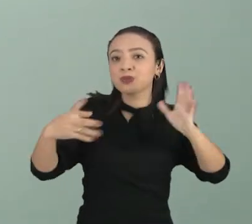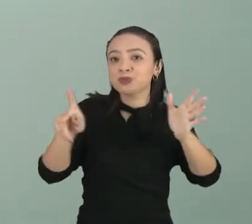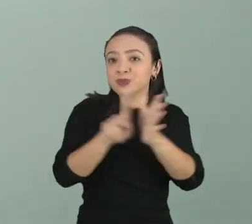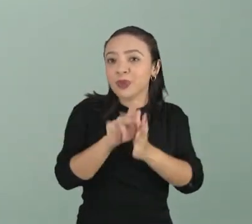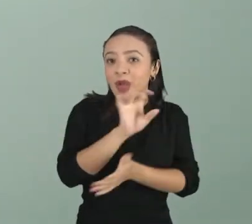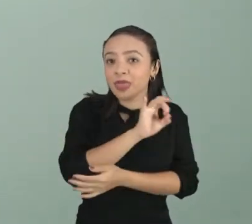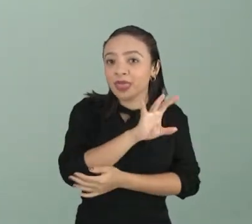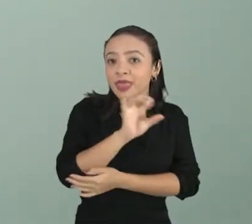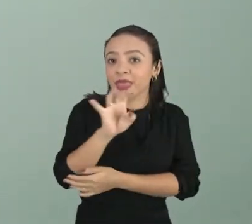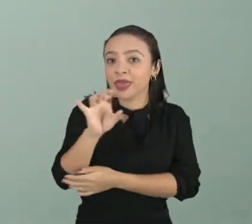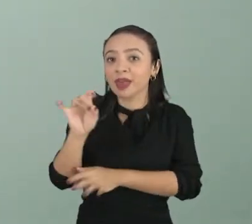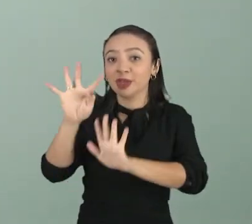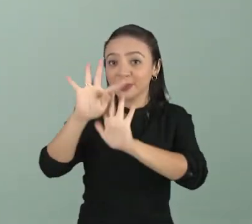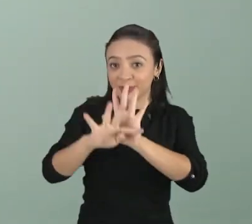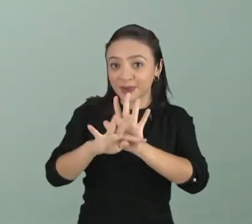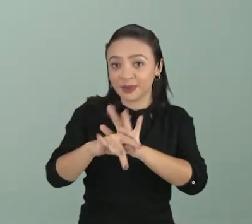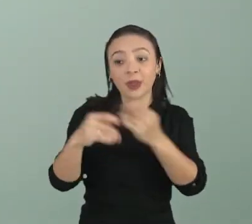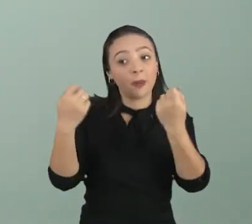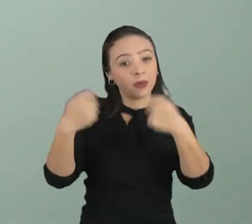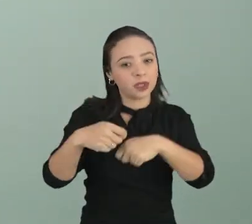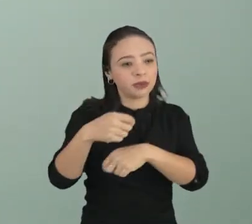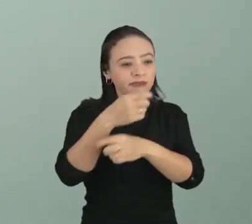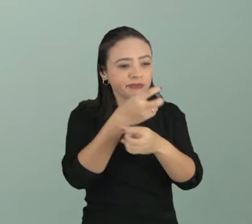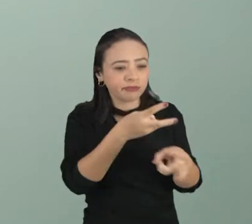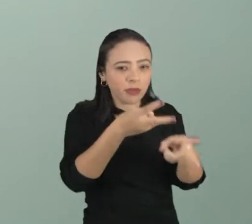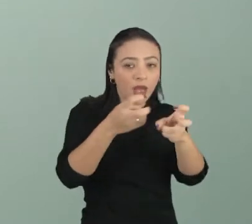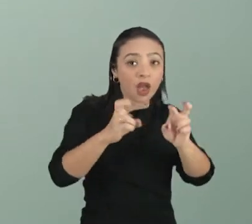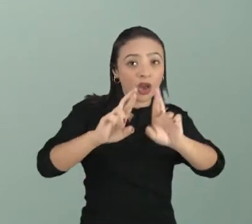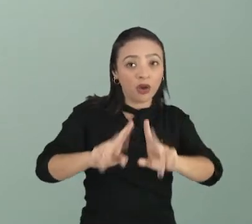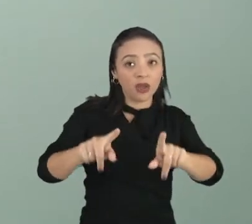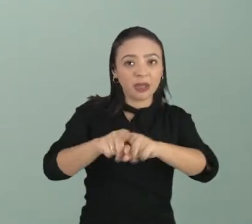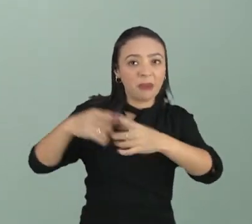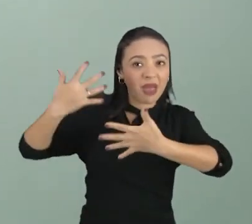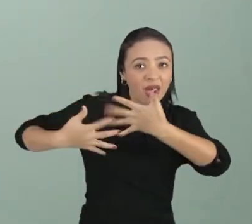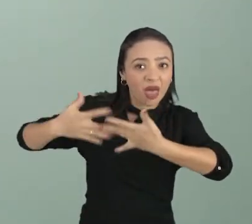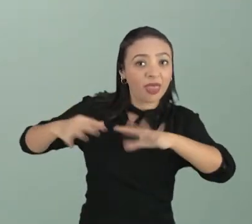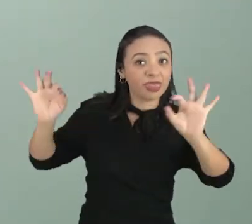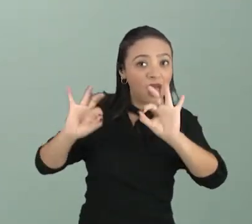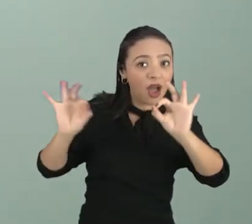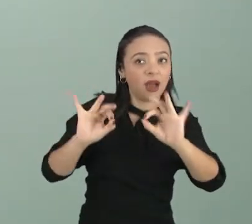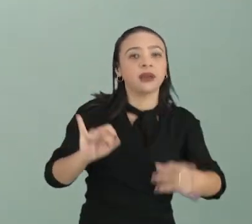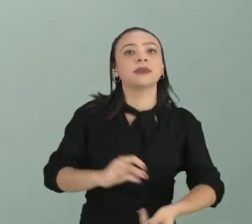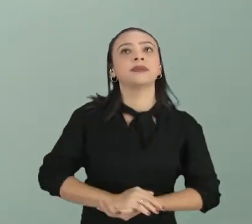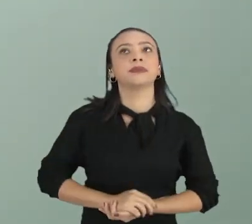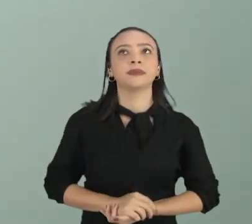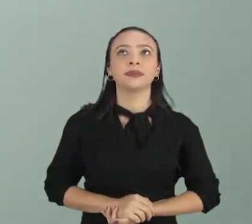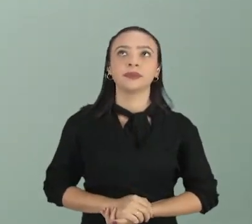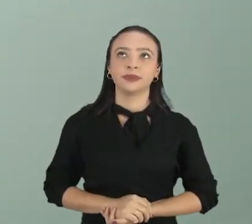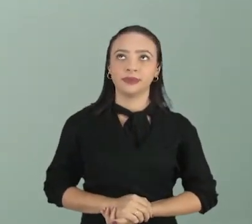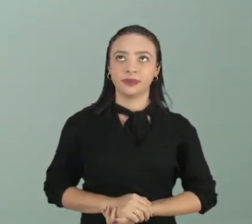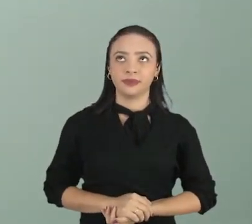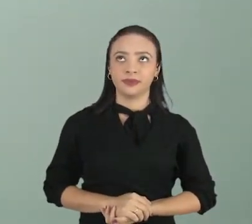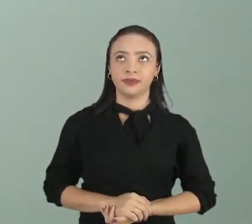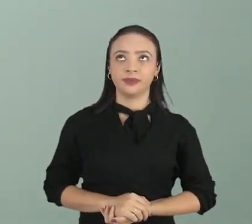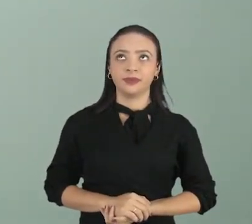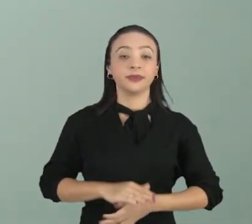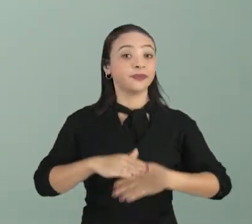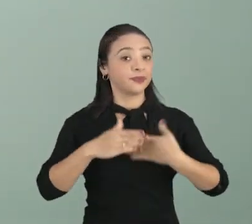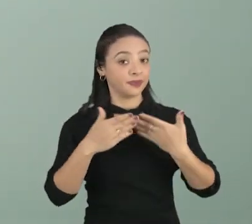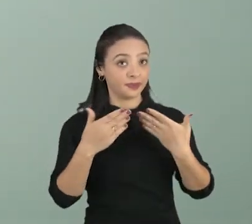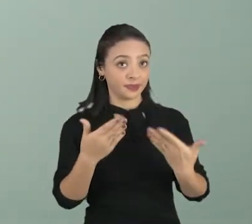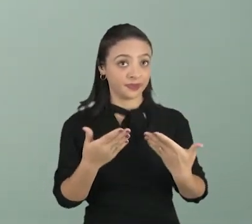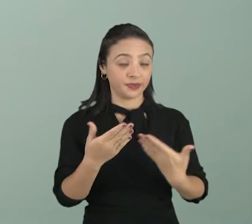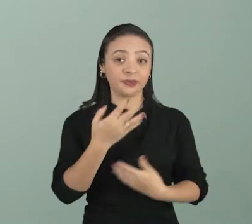de cada um, para que você possa diferenciar e não confundi-los, tá bom? Vamos lá, vamos tratar